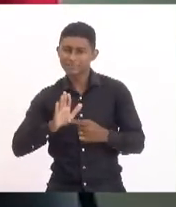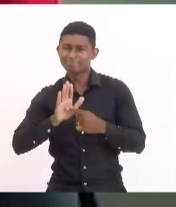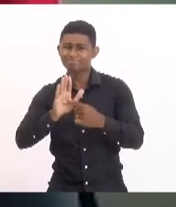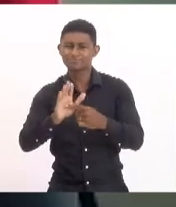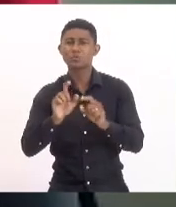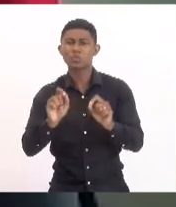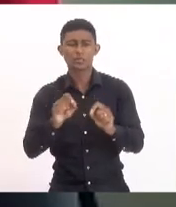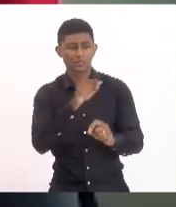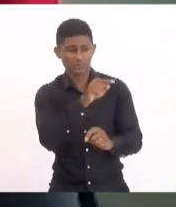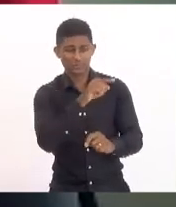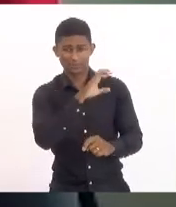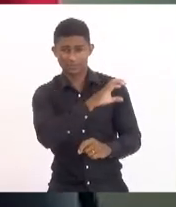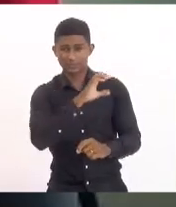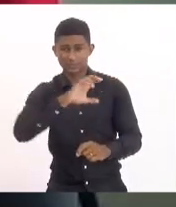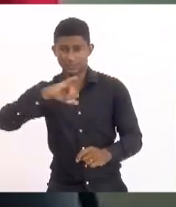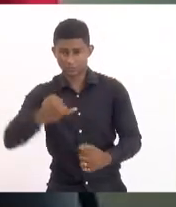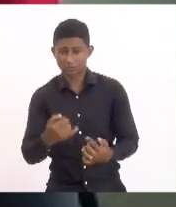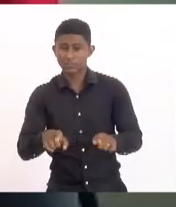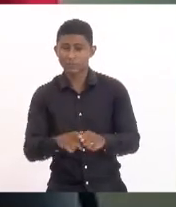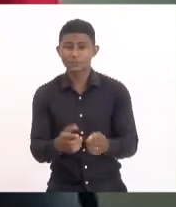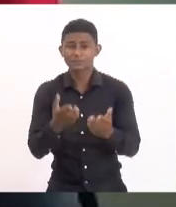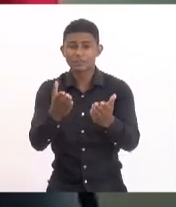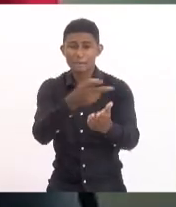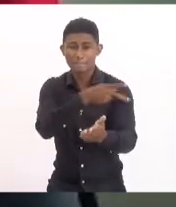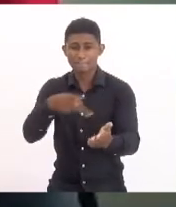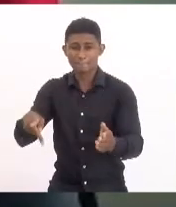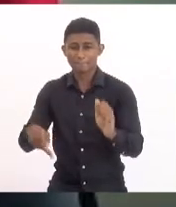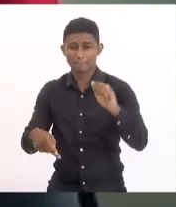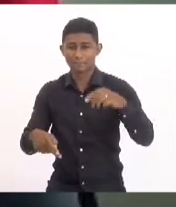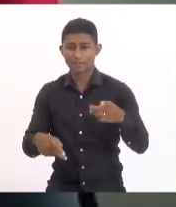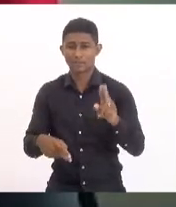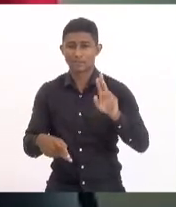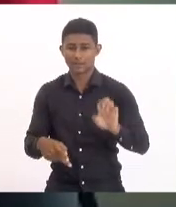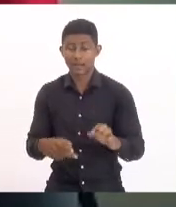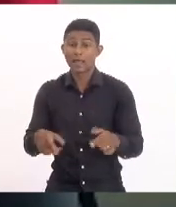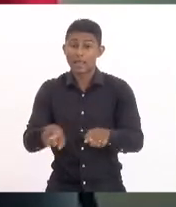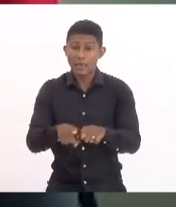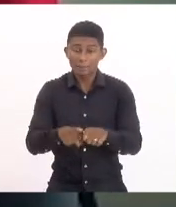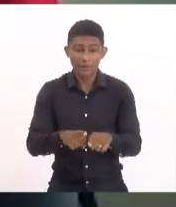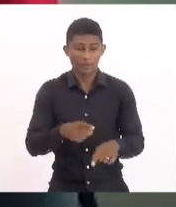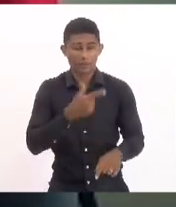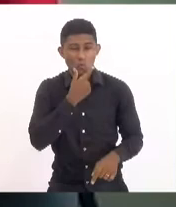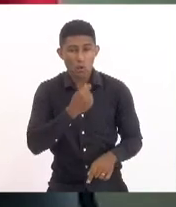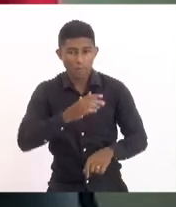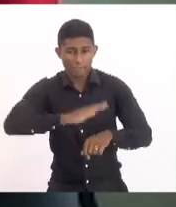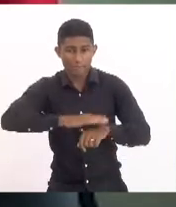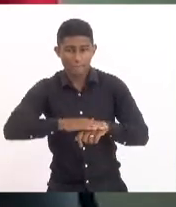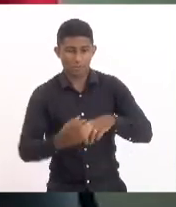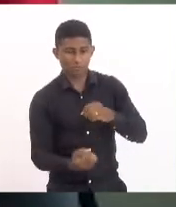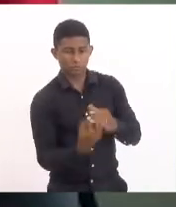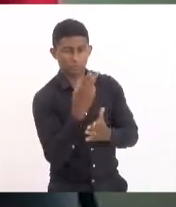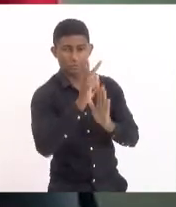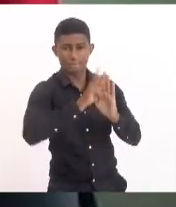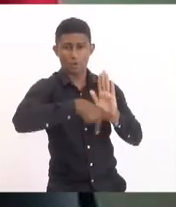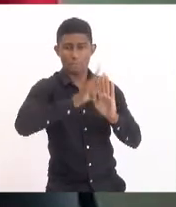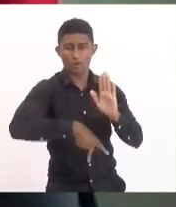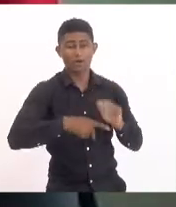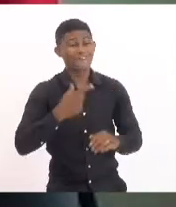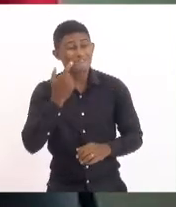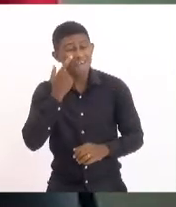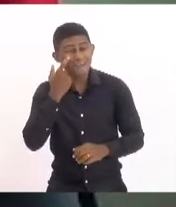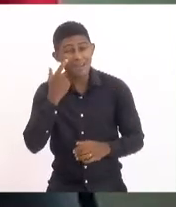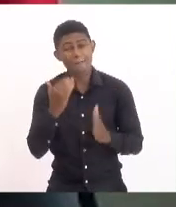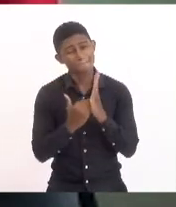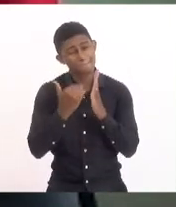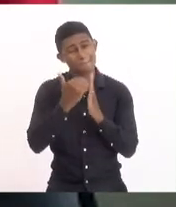CCJ, né, e à Vossa Excelência e também ao autor do projeto, para que a gente possa restabelecer um canal de